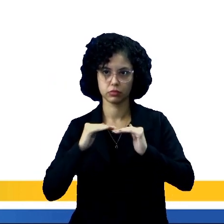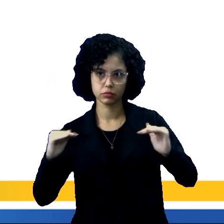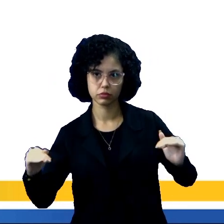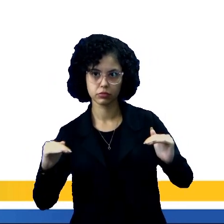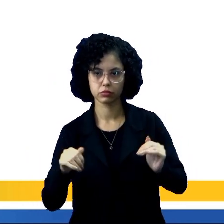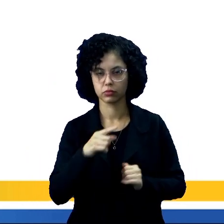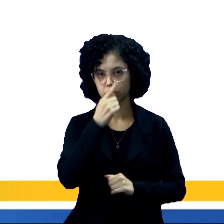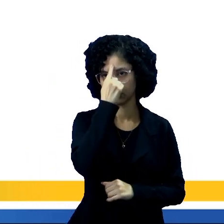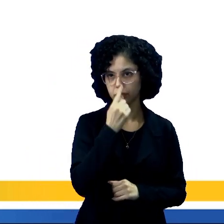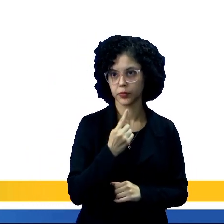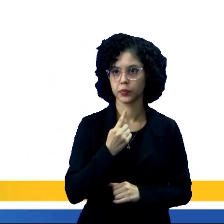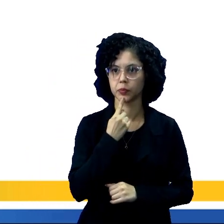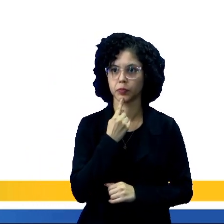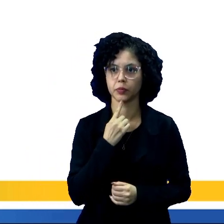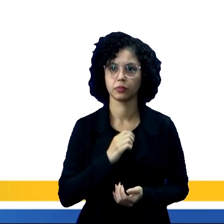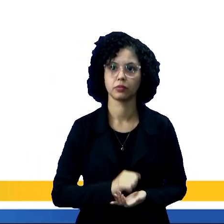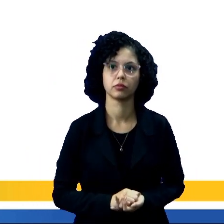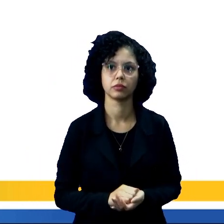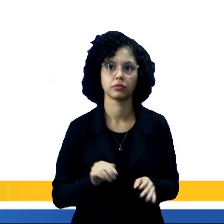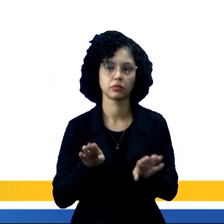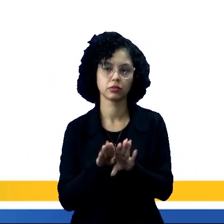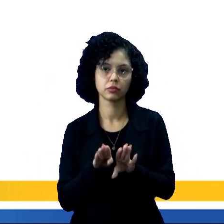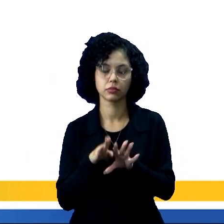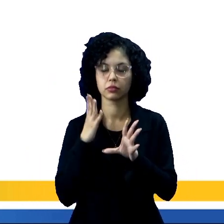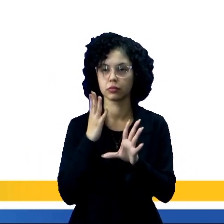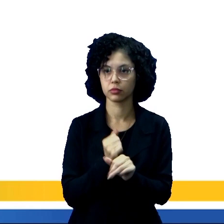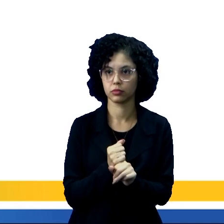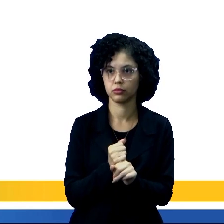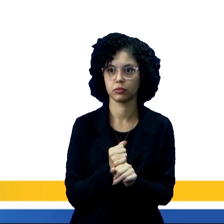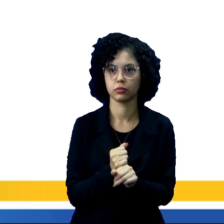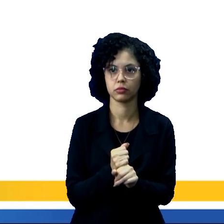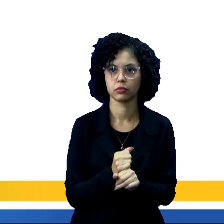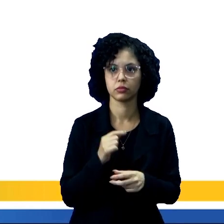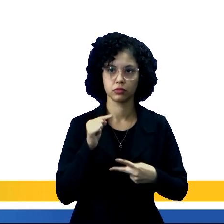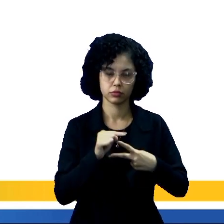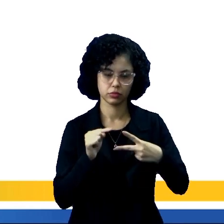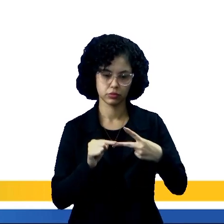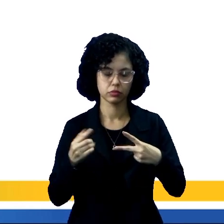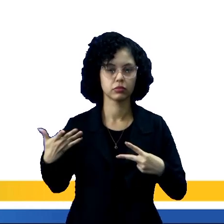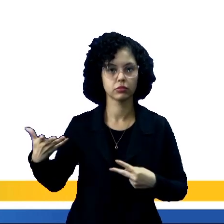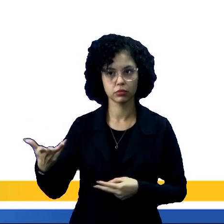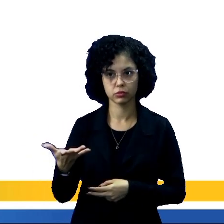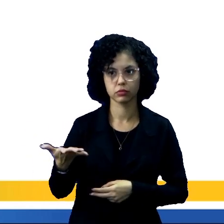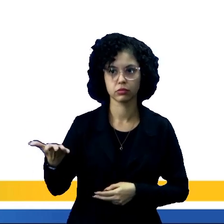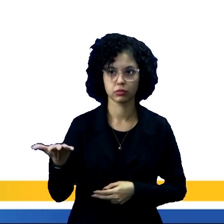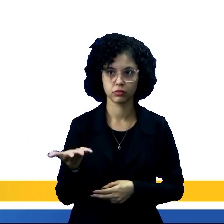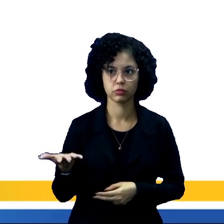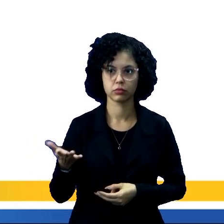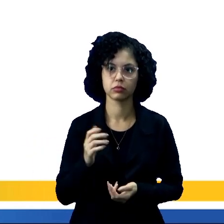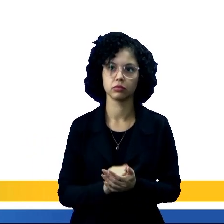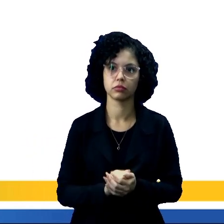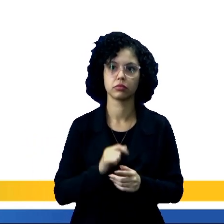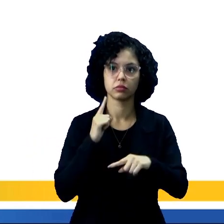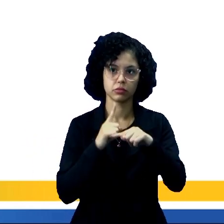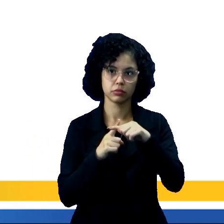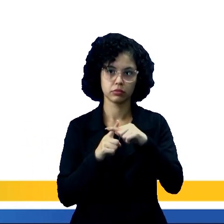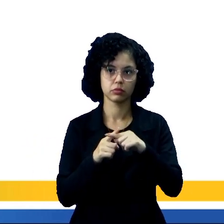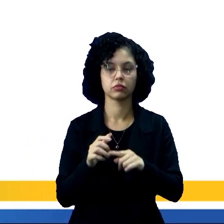figura, sendo calculada a partir da soma das duas bases mais a área